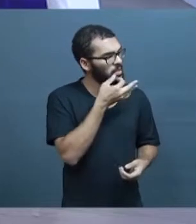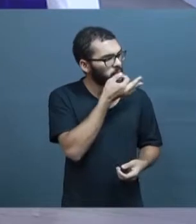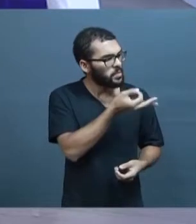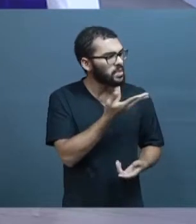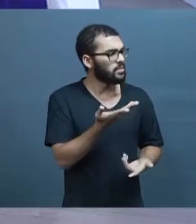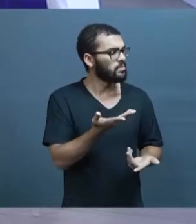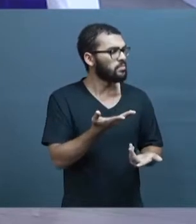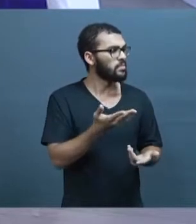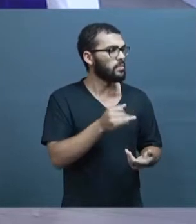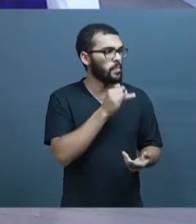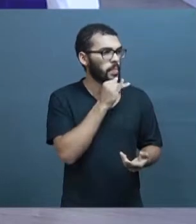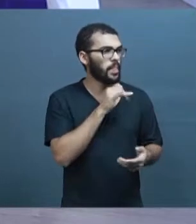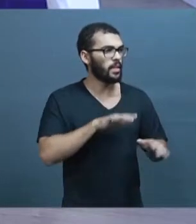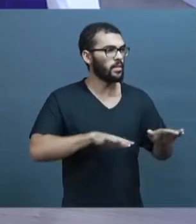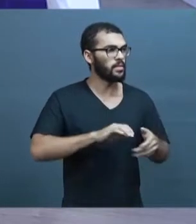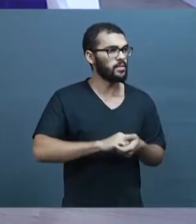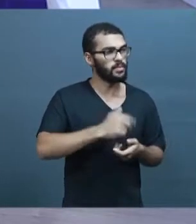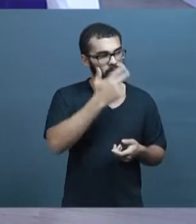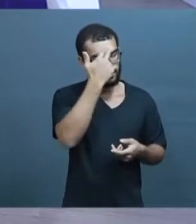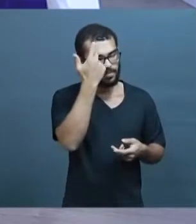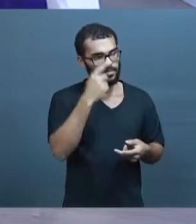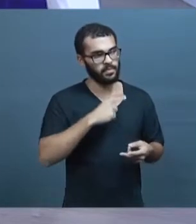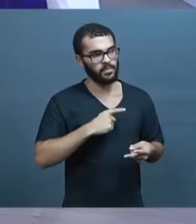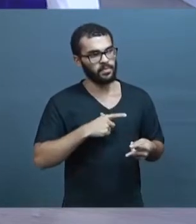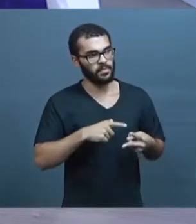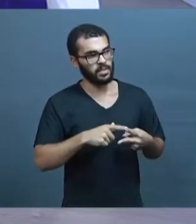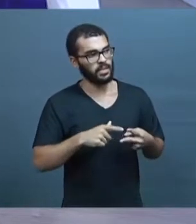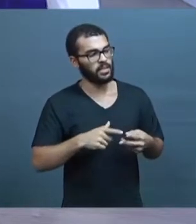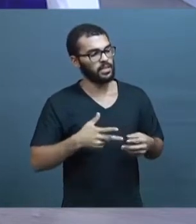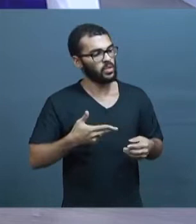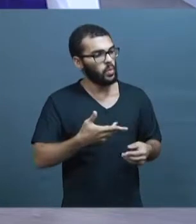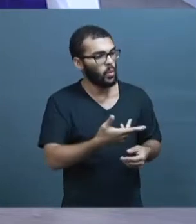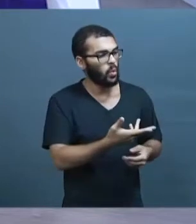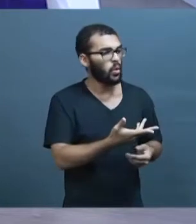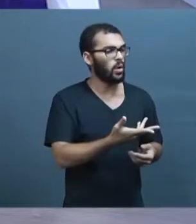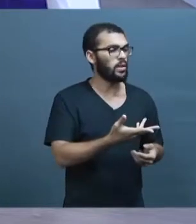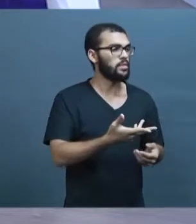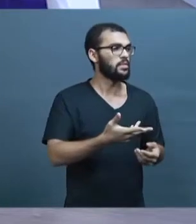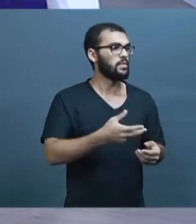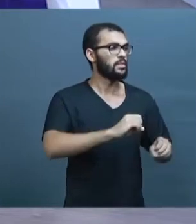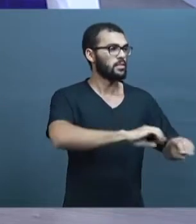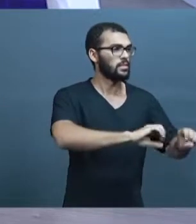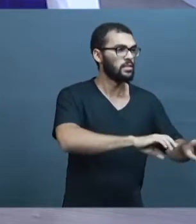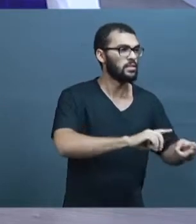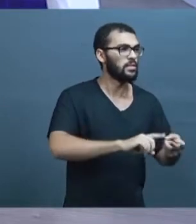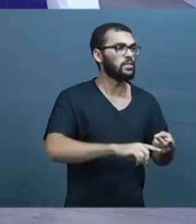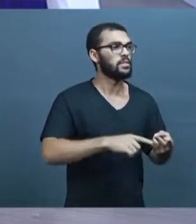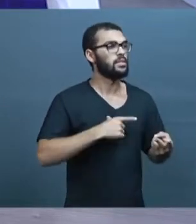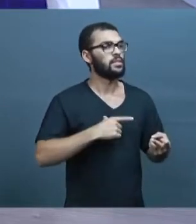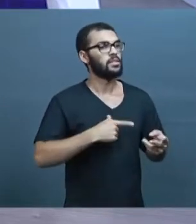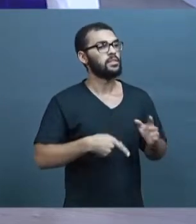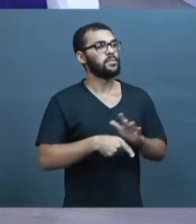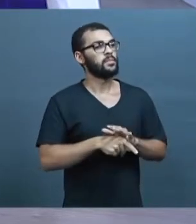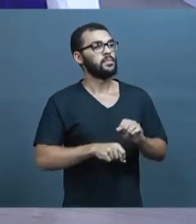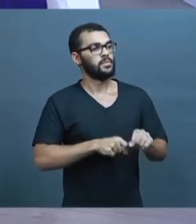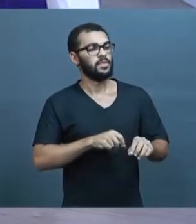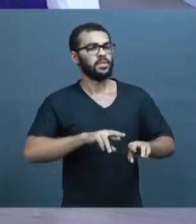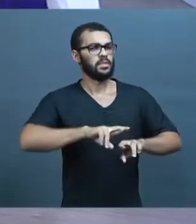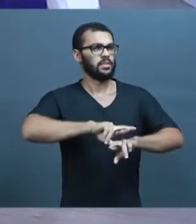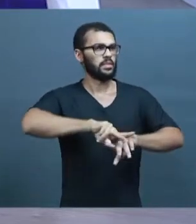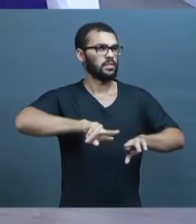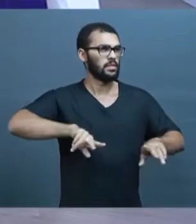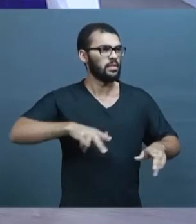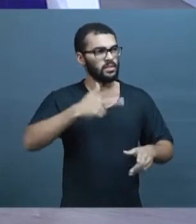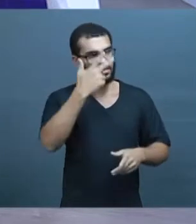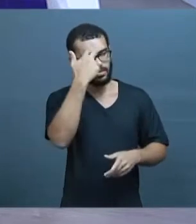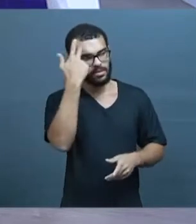há essa confusão de pautas, nós estamos falando de cortes da educação, vimos hoje na manifestação também a pauta de vários, né,